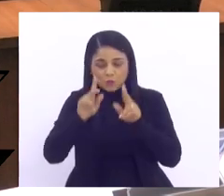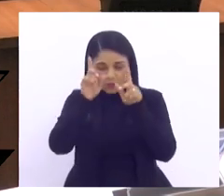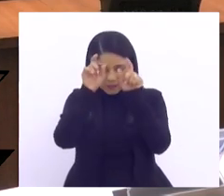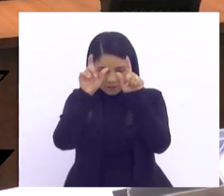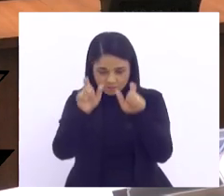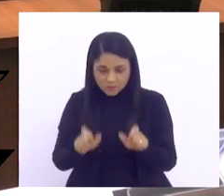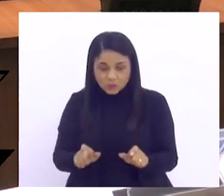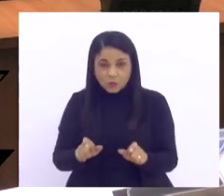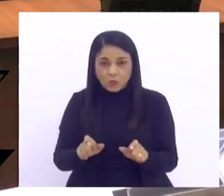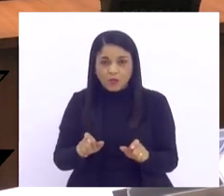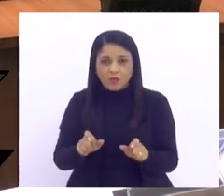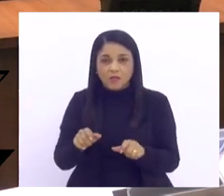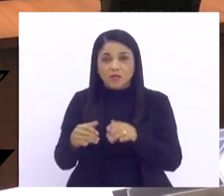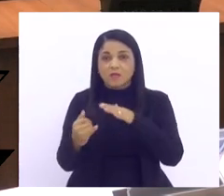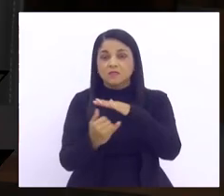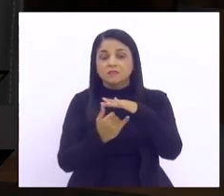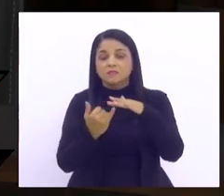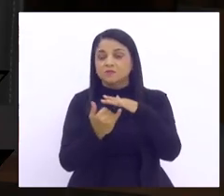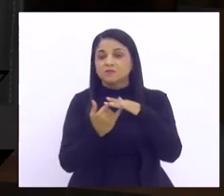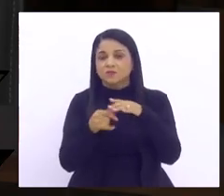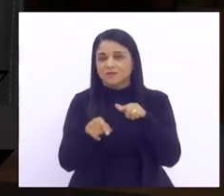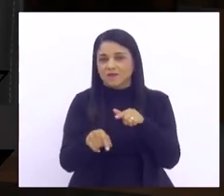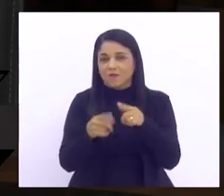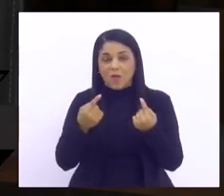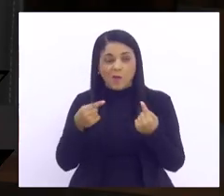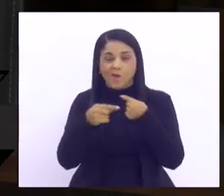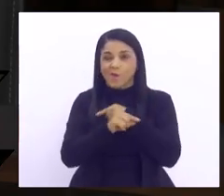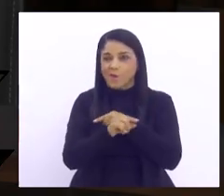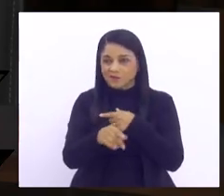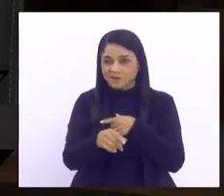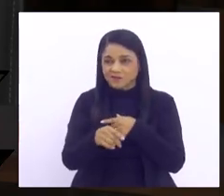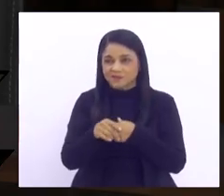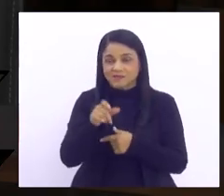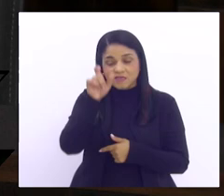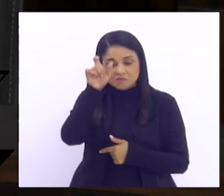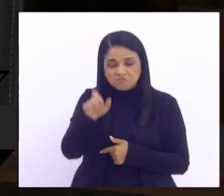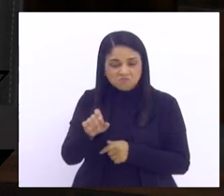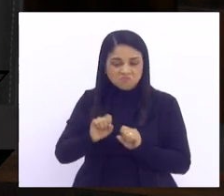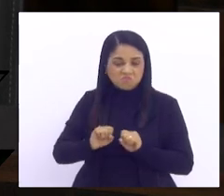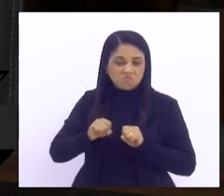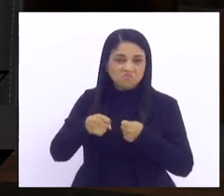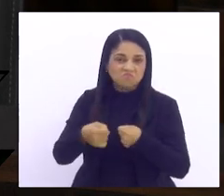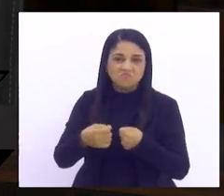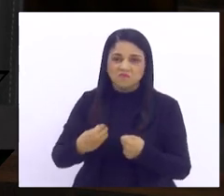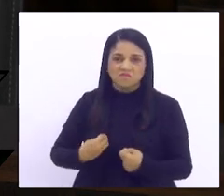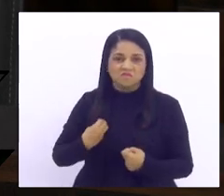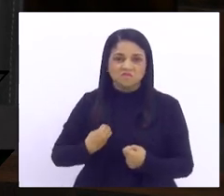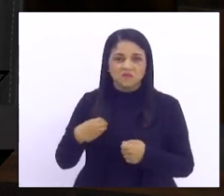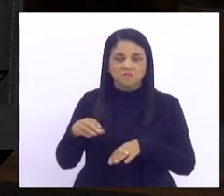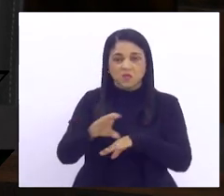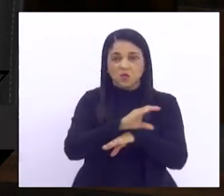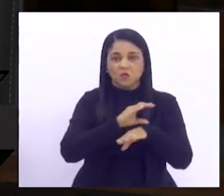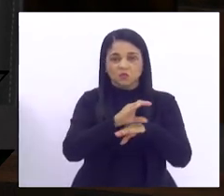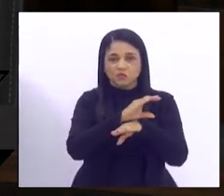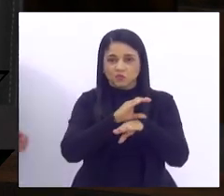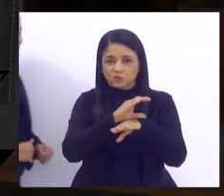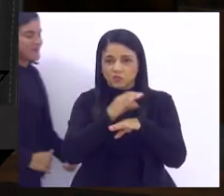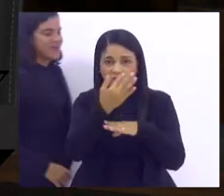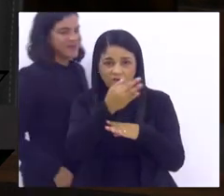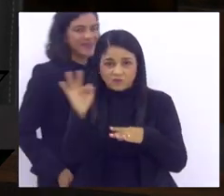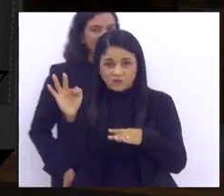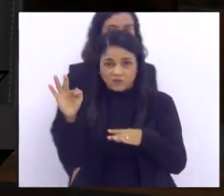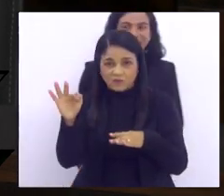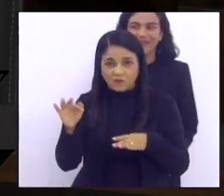E aí eles vão dizer que o nascituro, ele não é pessoa digna de proteção pela Constituição Federal, porque só